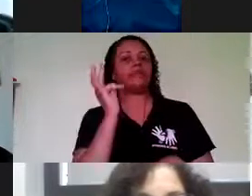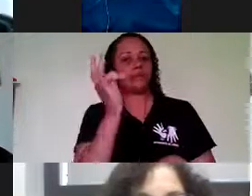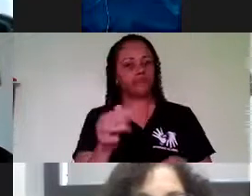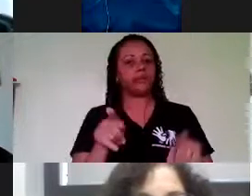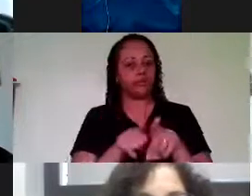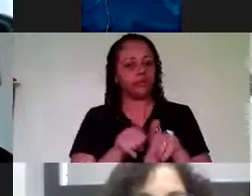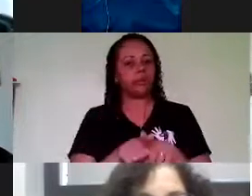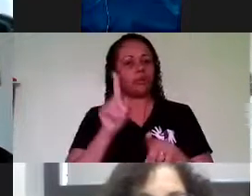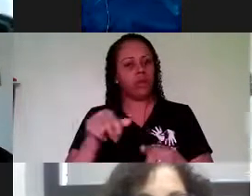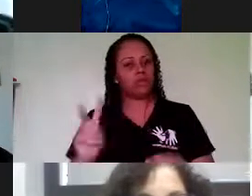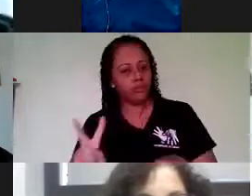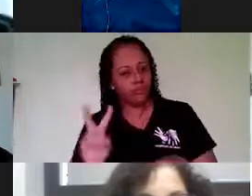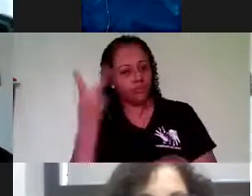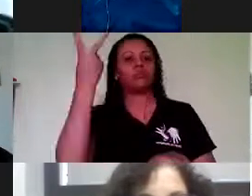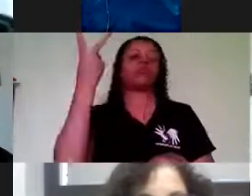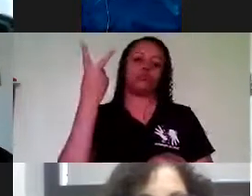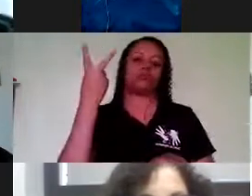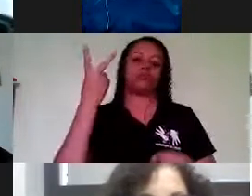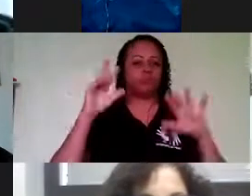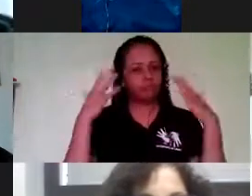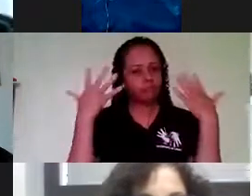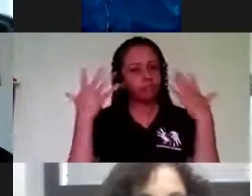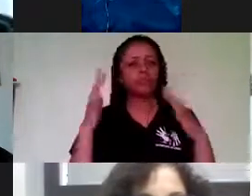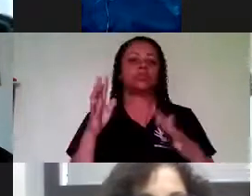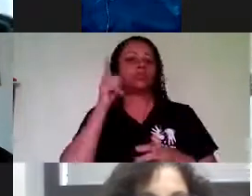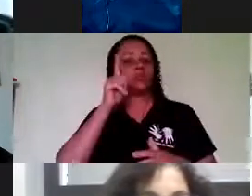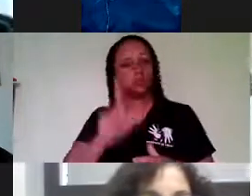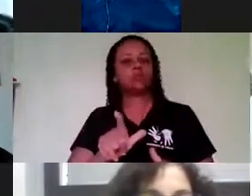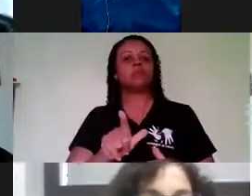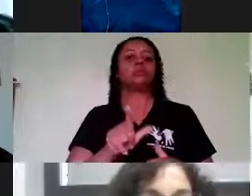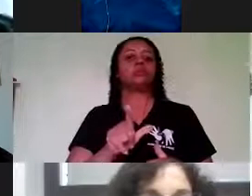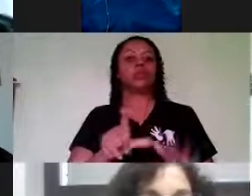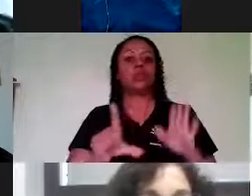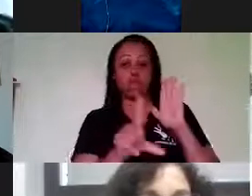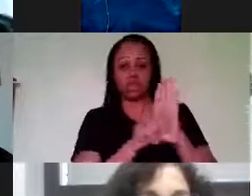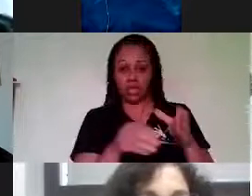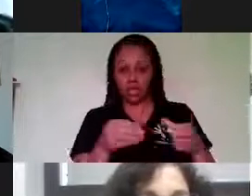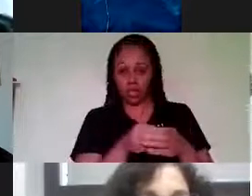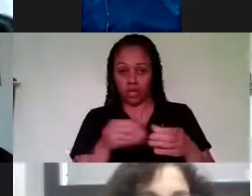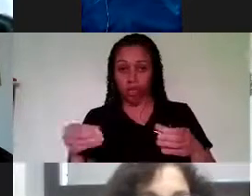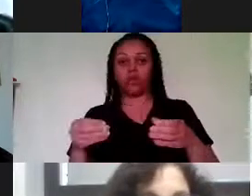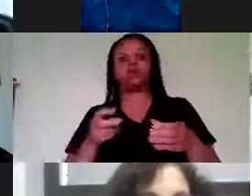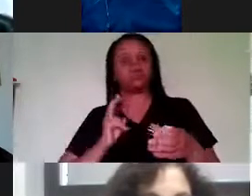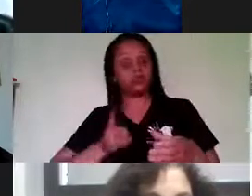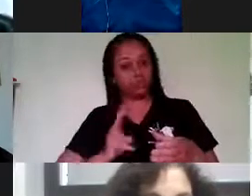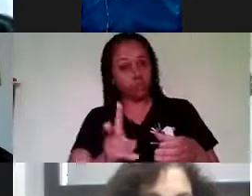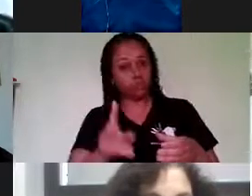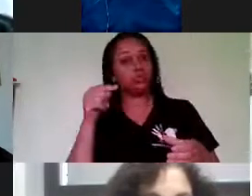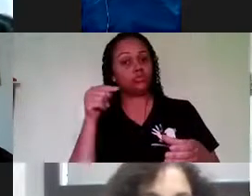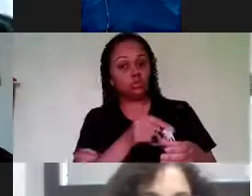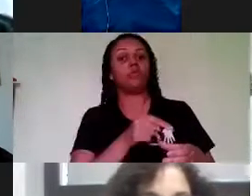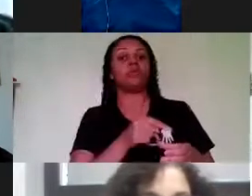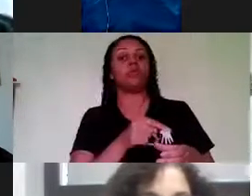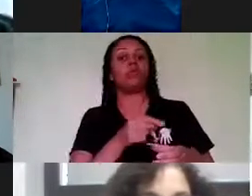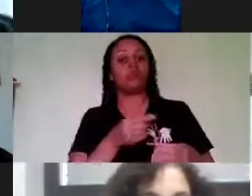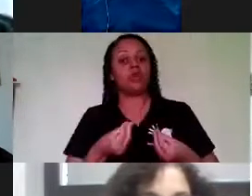uma vitória, né? Celebramos mais essa vitória de conseguir garantir que essa lei continue trazendo os benefícios que ela traz